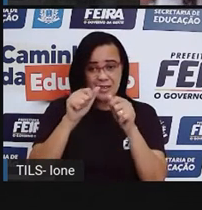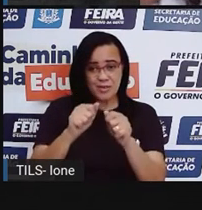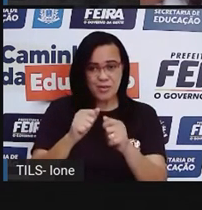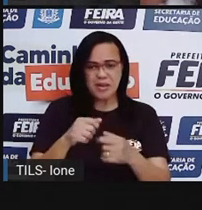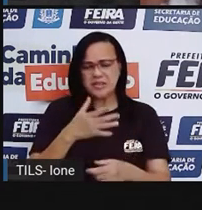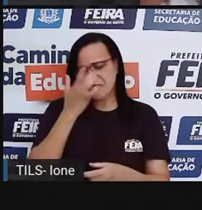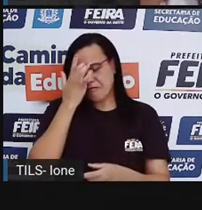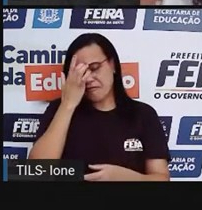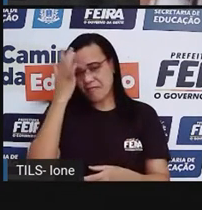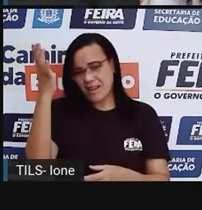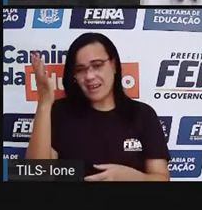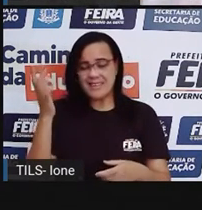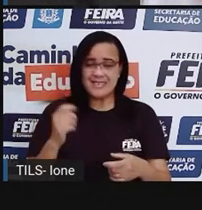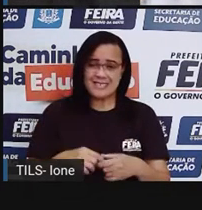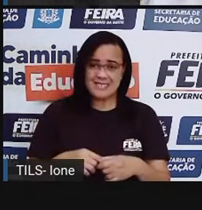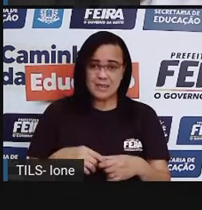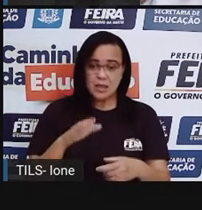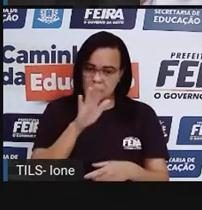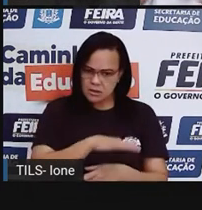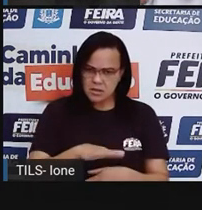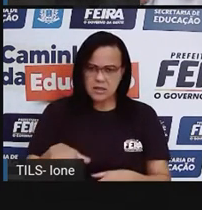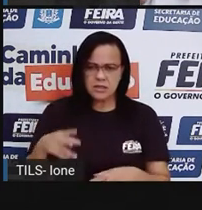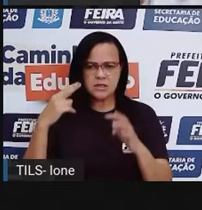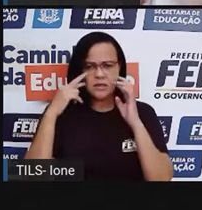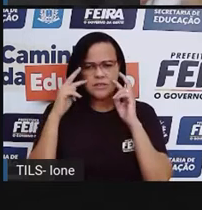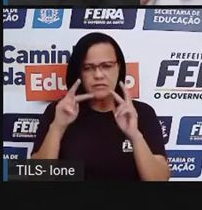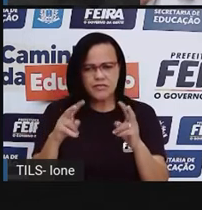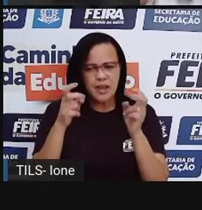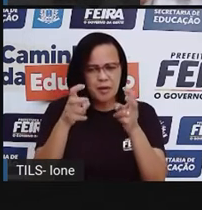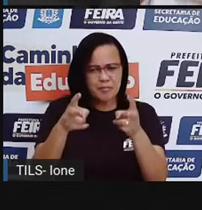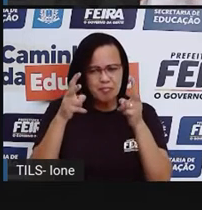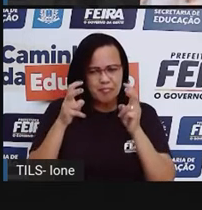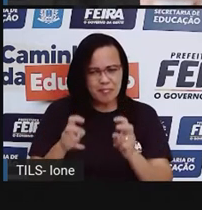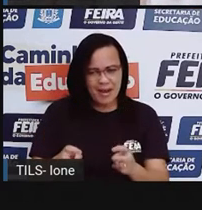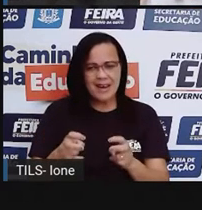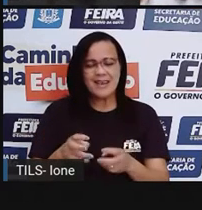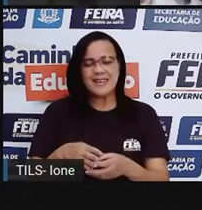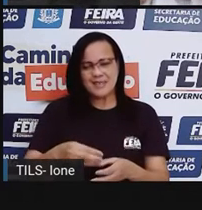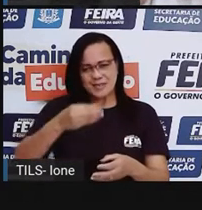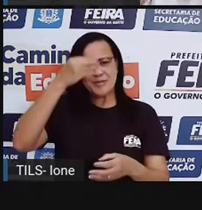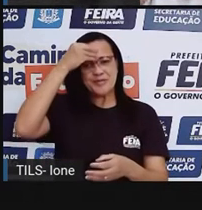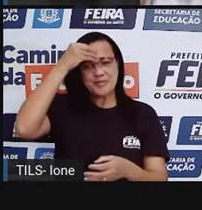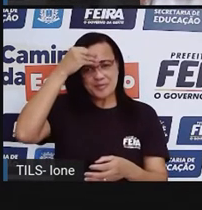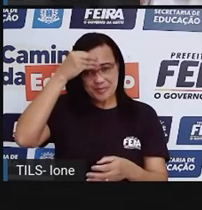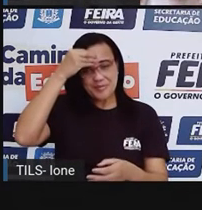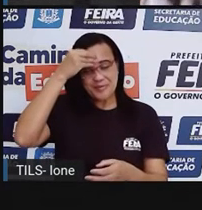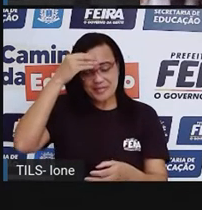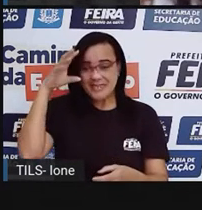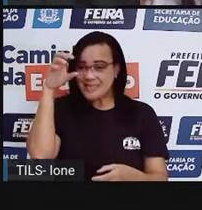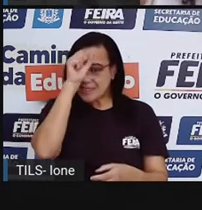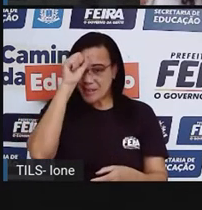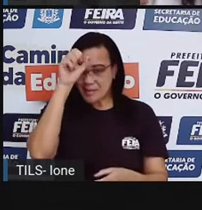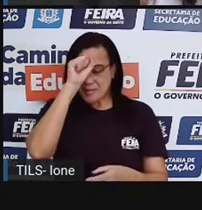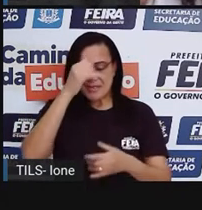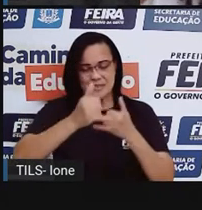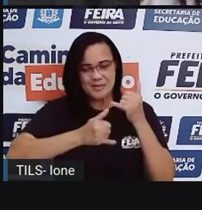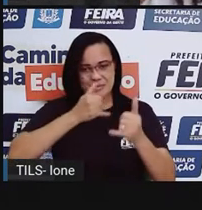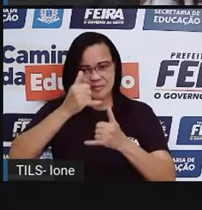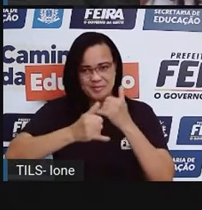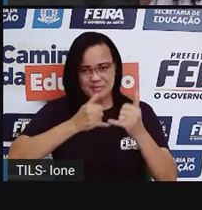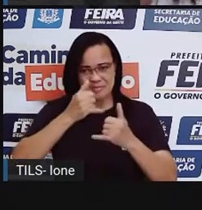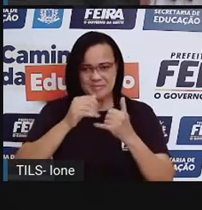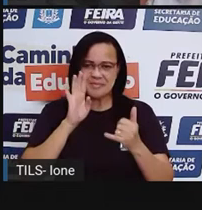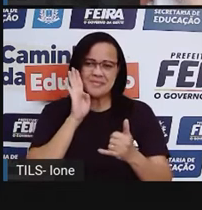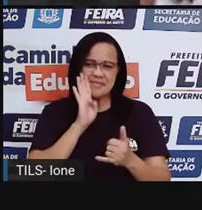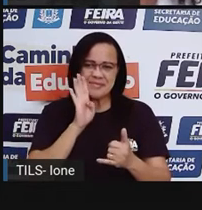entender facilmente, né? E é lúdico, ou seja, vocês conseguem aí aprender brincando e se divertindo, tá bom? Então